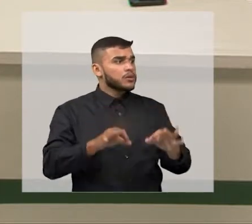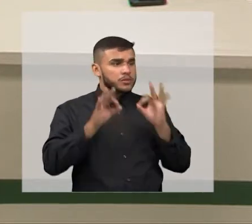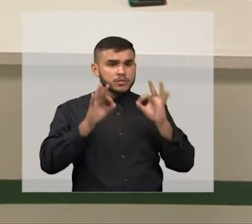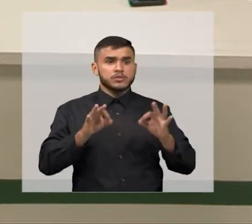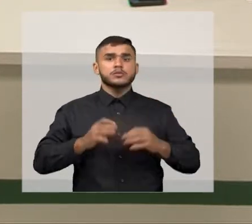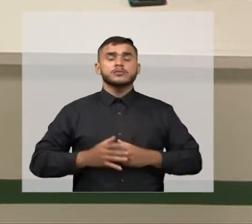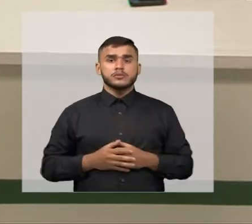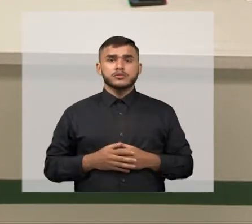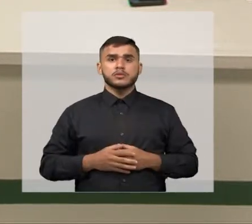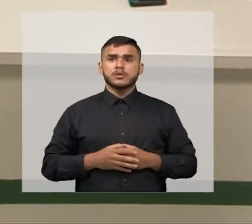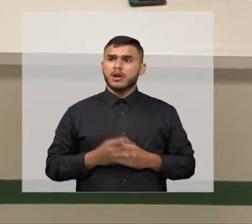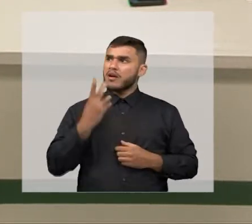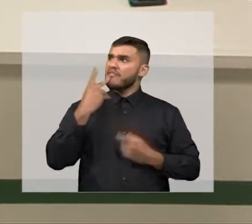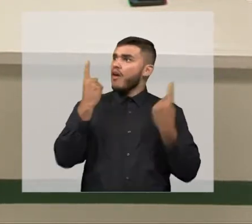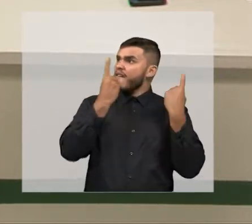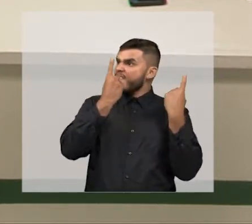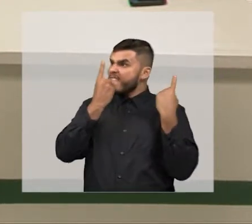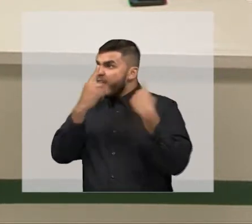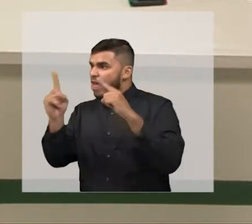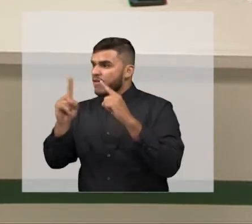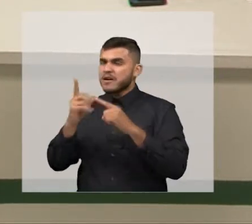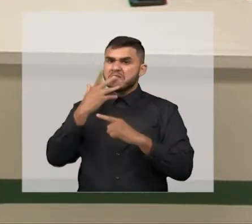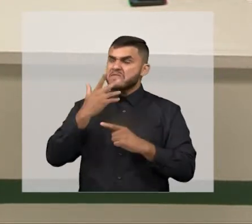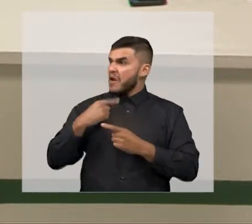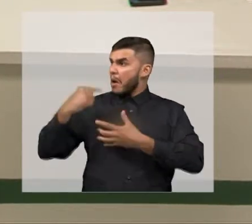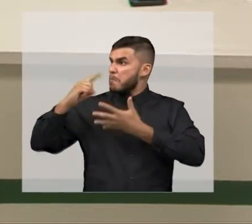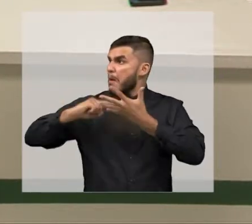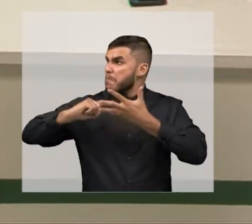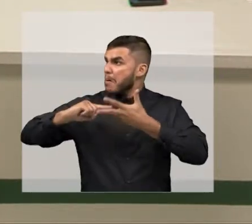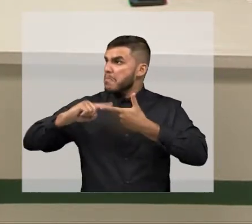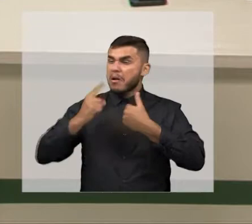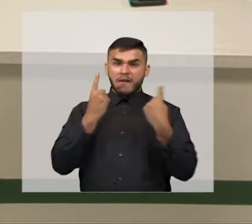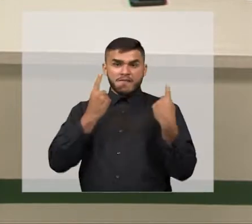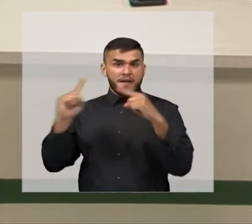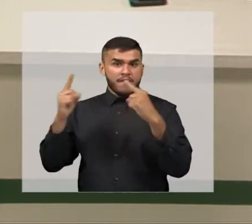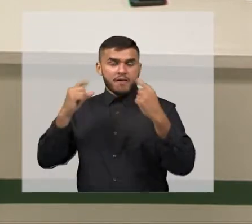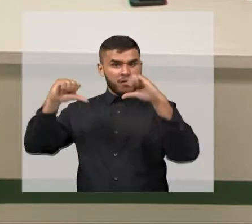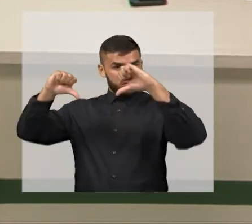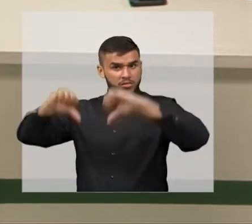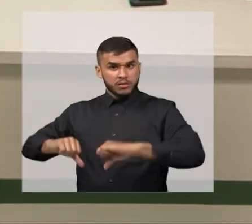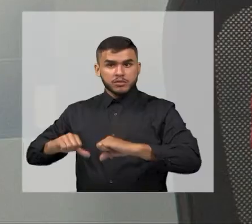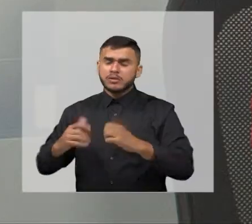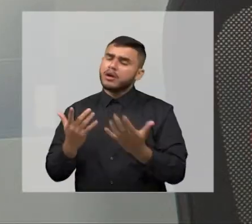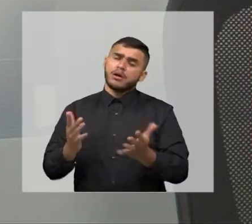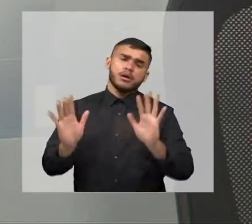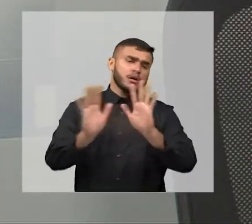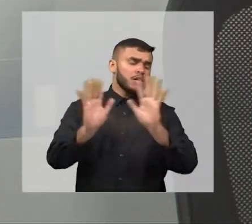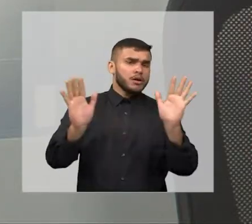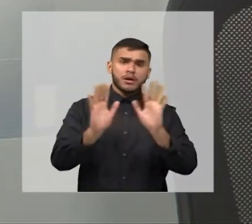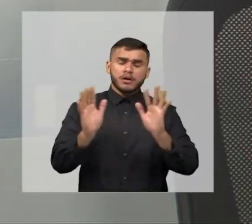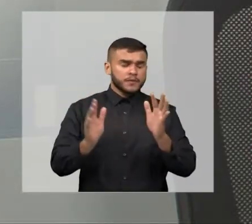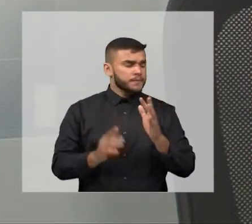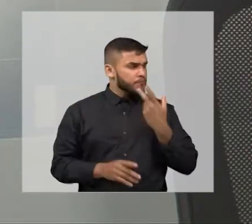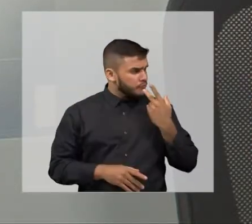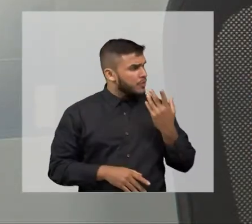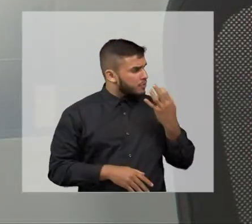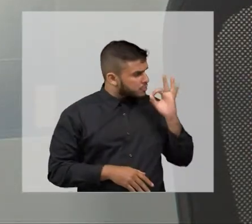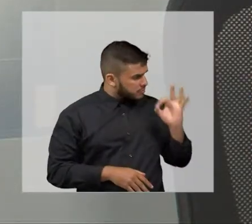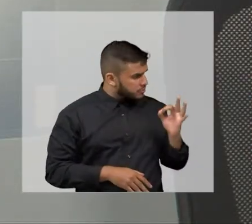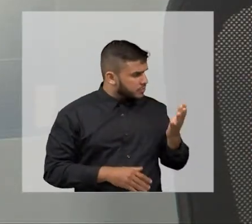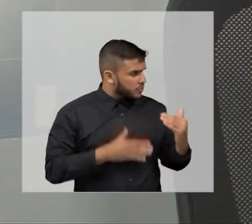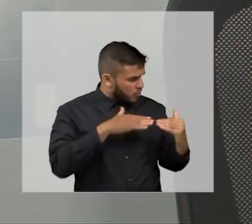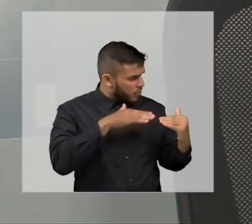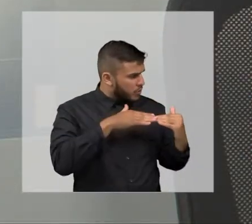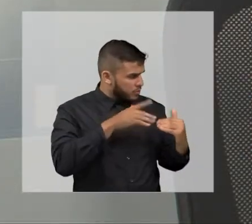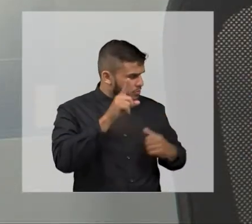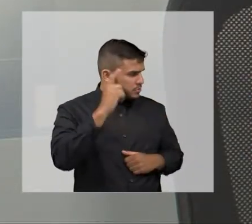Oposição meio cega, né? Isso. Bitolada. Sair dessa história do PT, né? Isso. É muito importante, é um passo muito grande A se senhora a